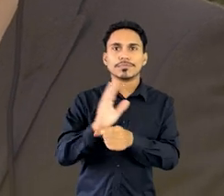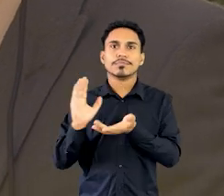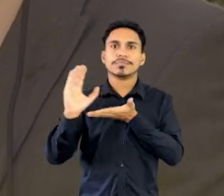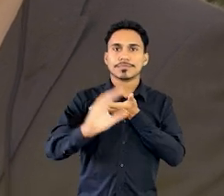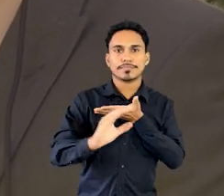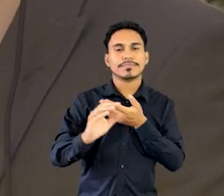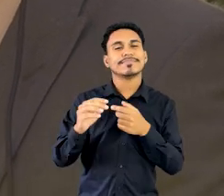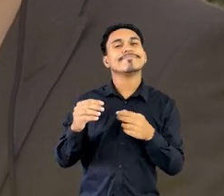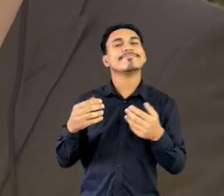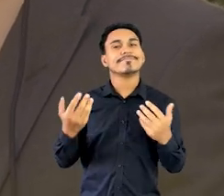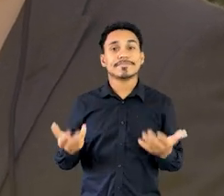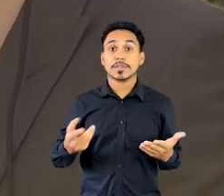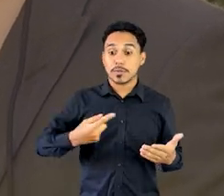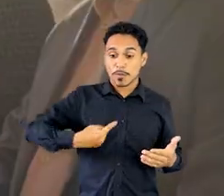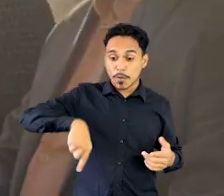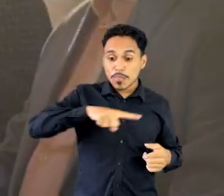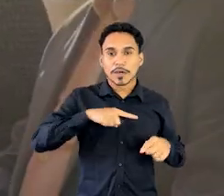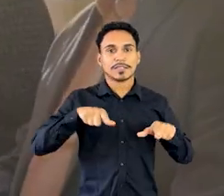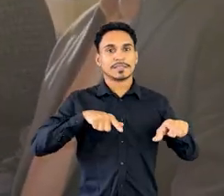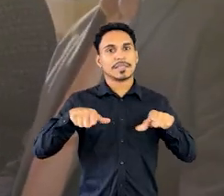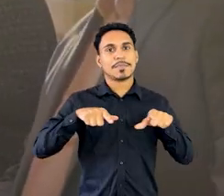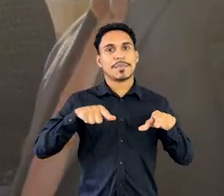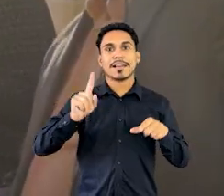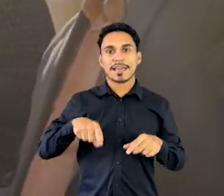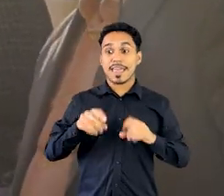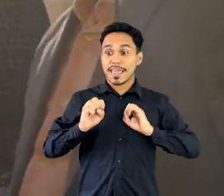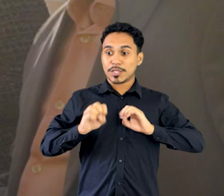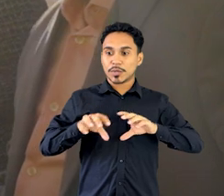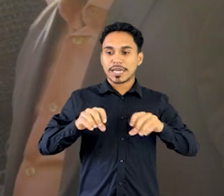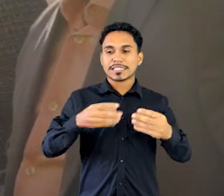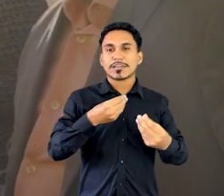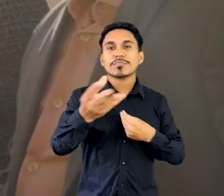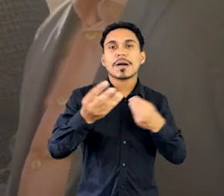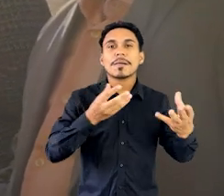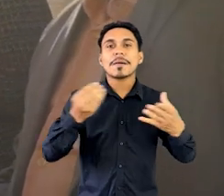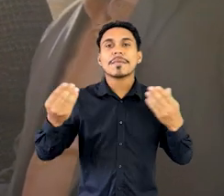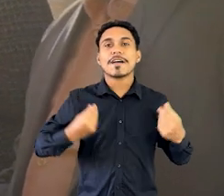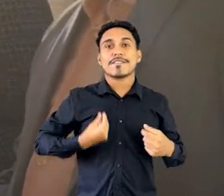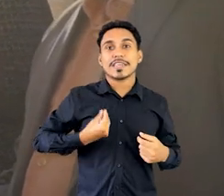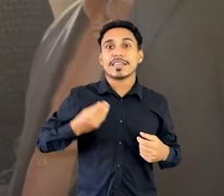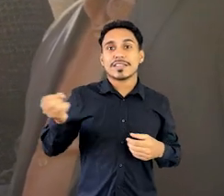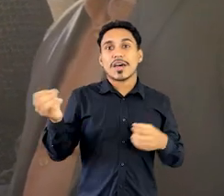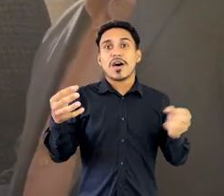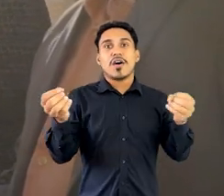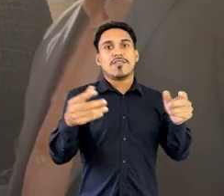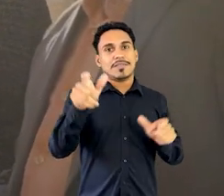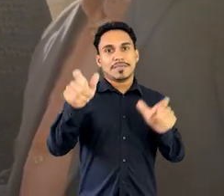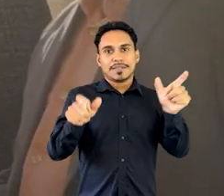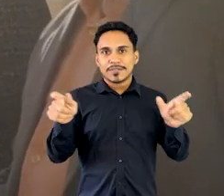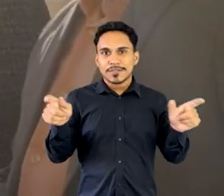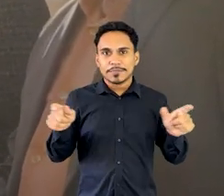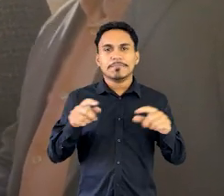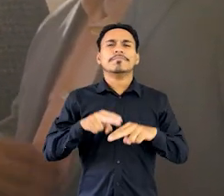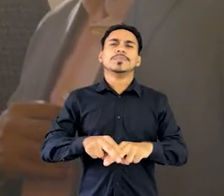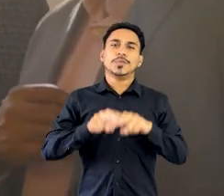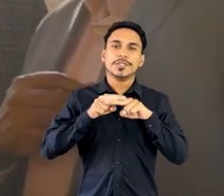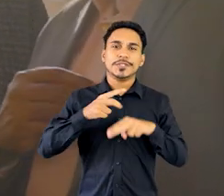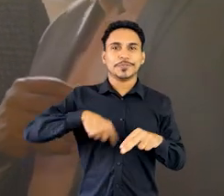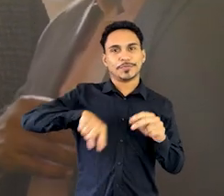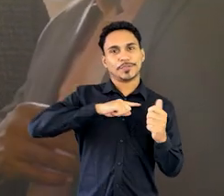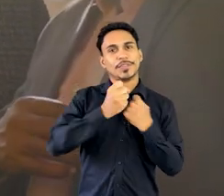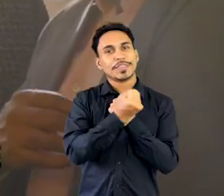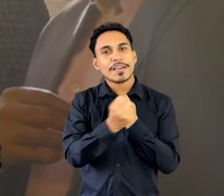transformação e o nosso trabalho é esse é transformar vidas por meio da educação então a gente luta e a gente defende a educação